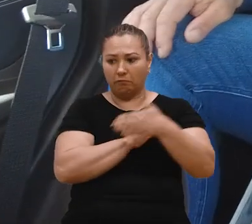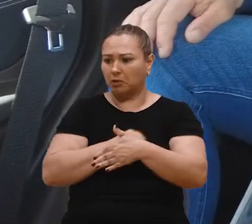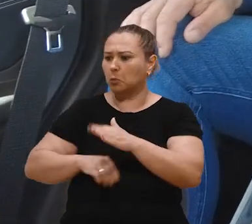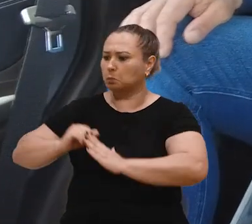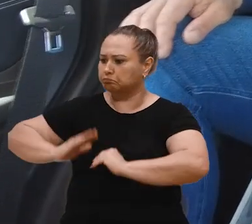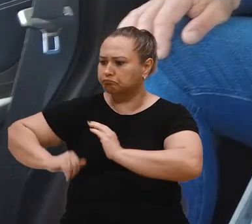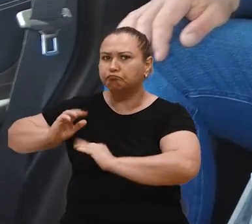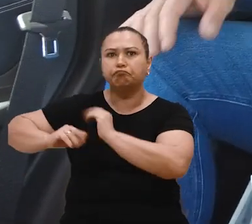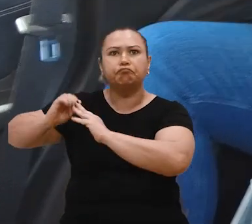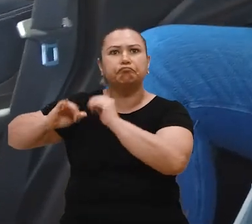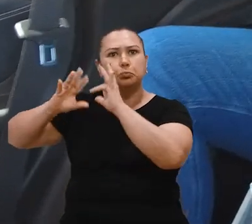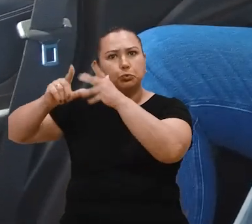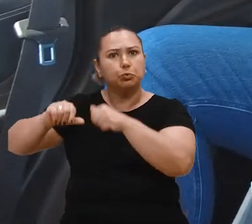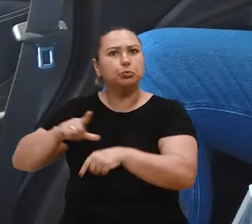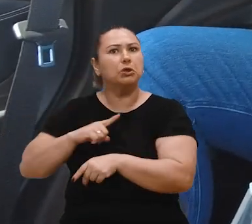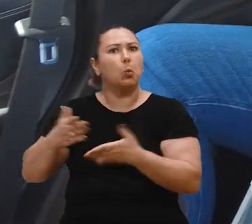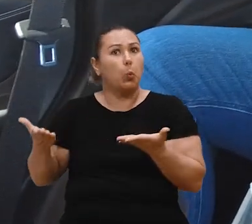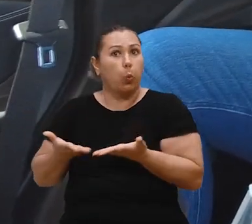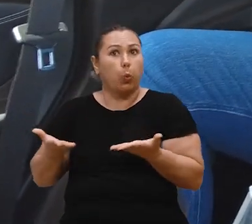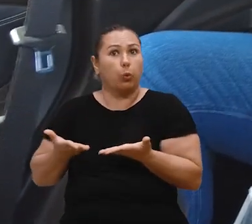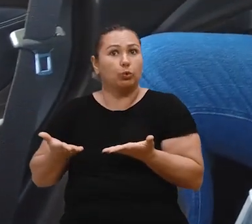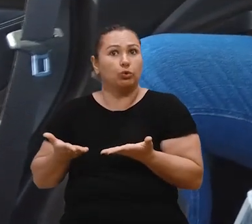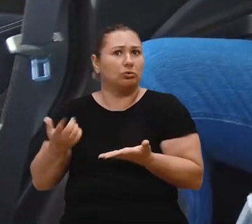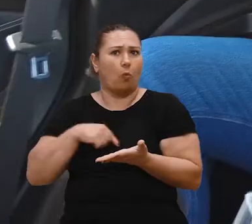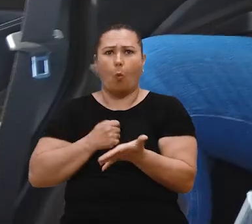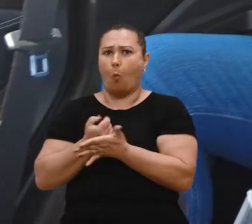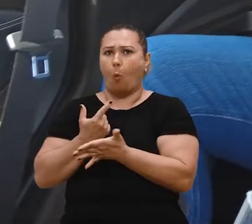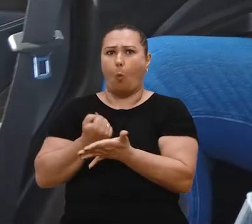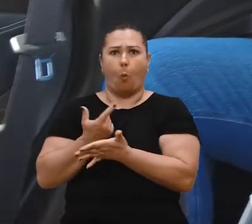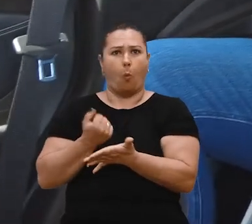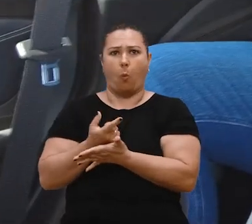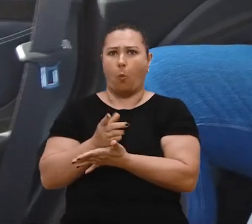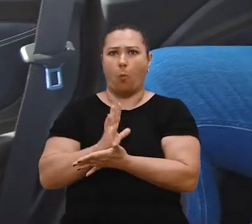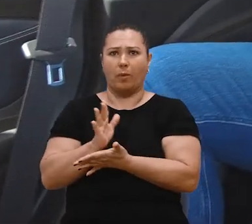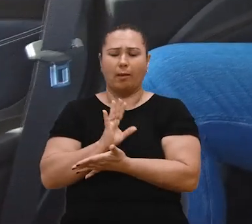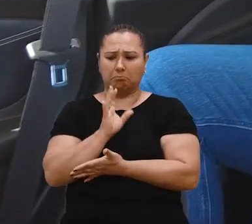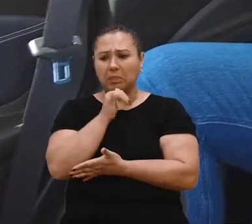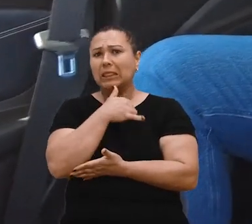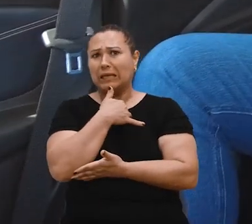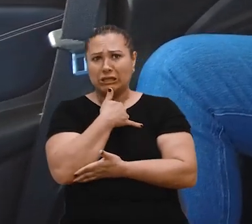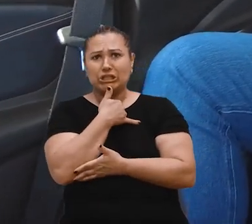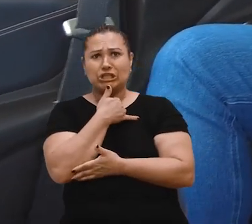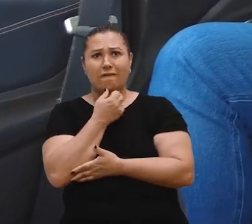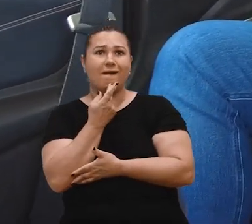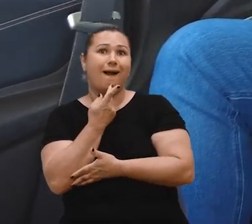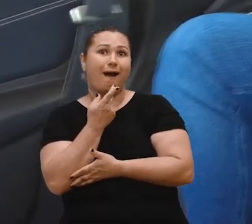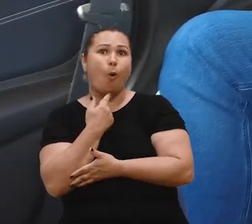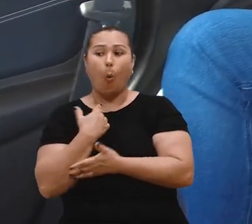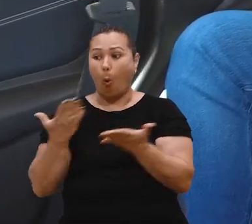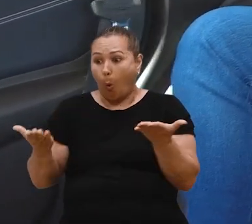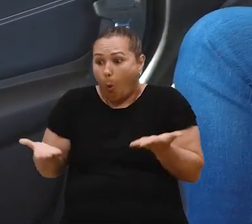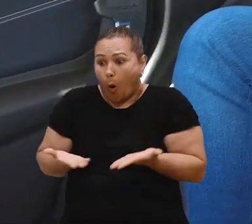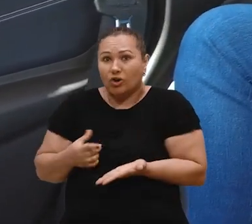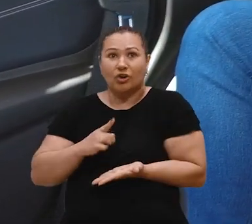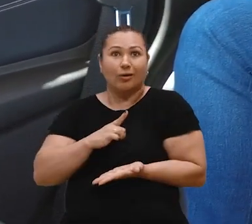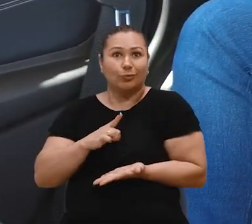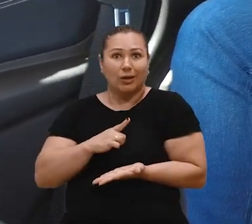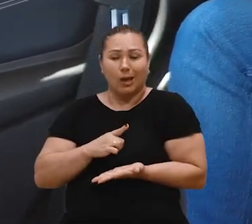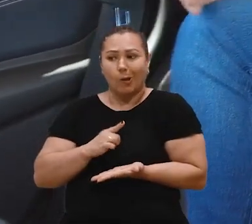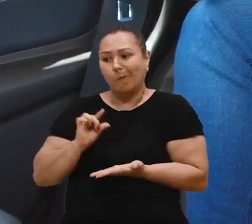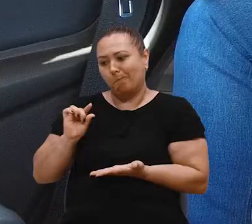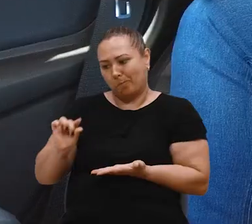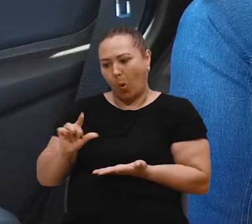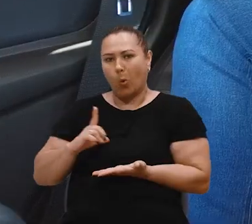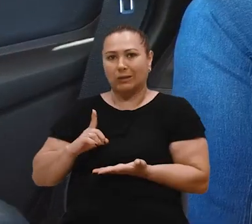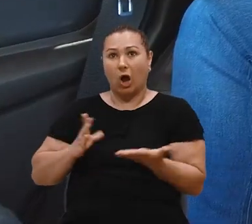hoje. O que eu tenho hoje não foi comprado, e é triste dizer isso, sabe? Mas o que eu tenho hoje, o pouco que eu tenho